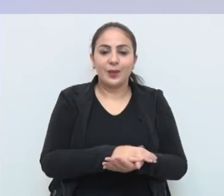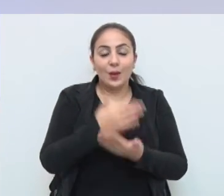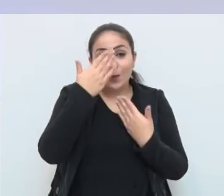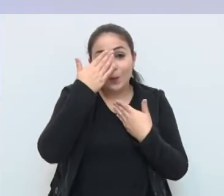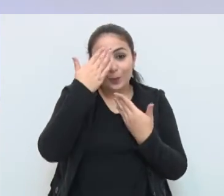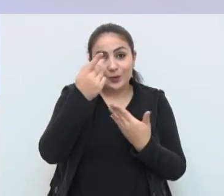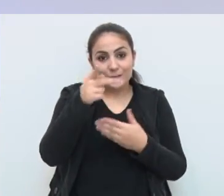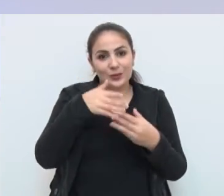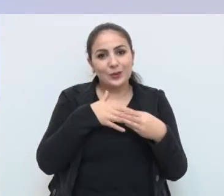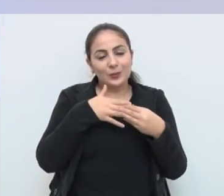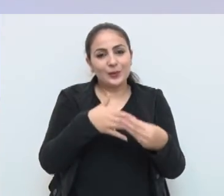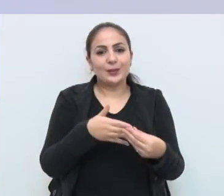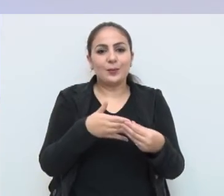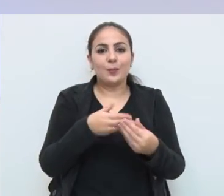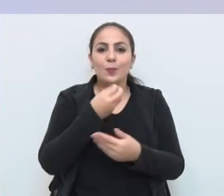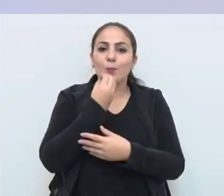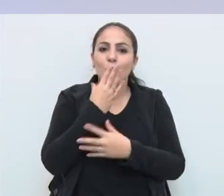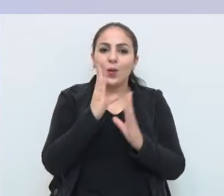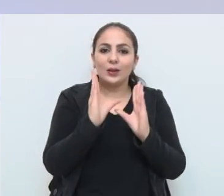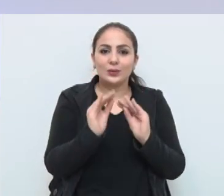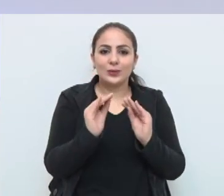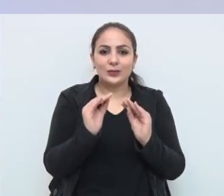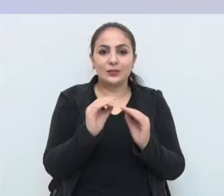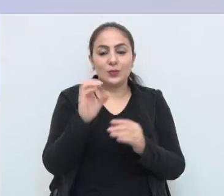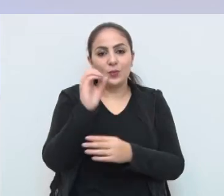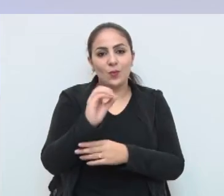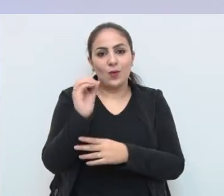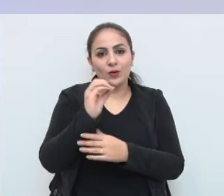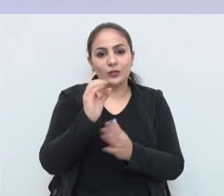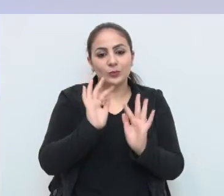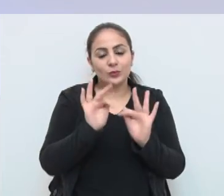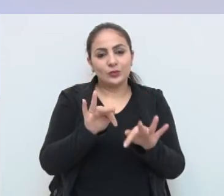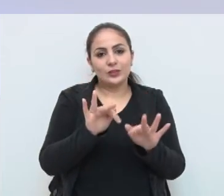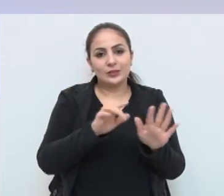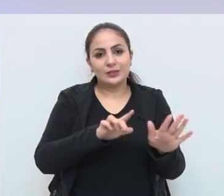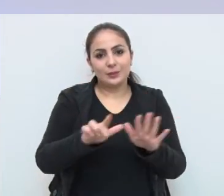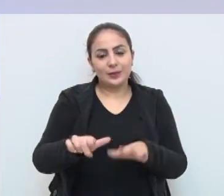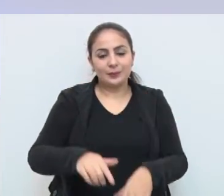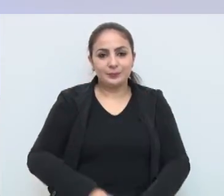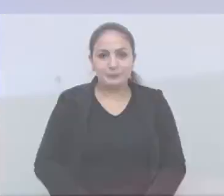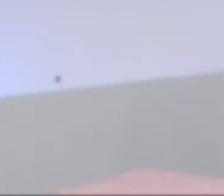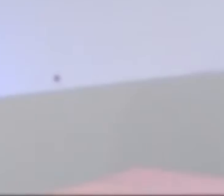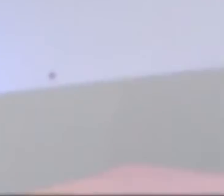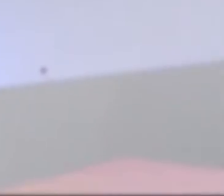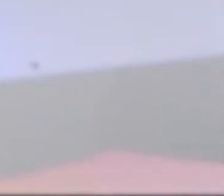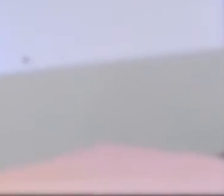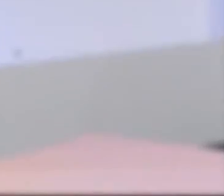Obrigada pela sua companhia, uma boa noite e um ótimo final de semana.